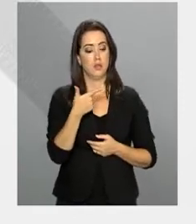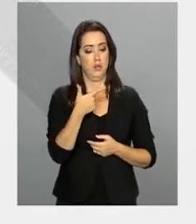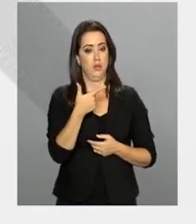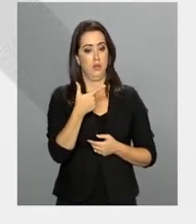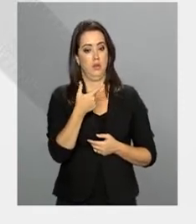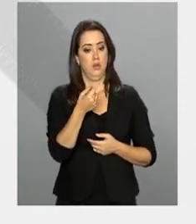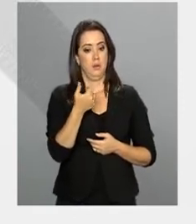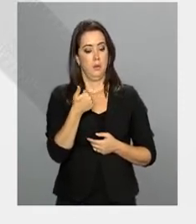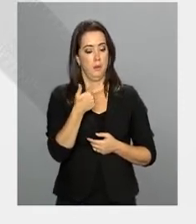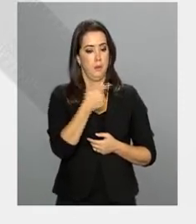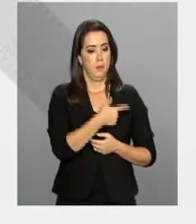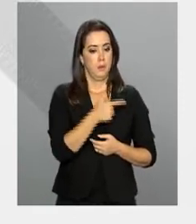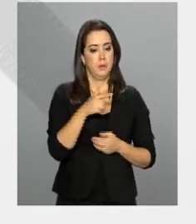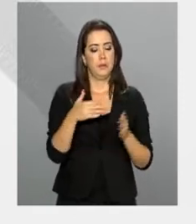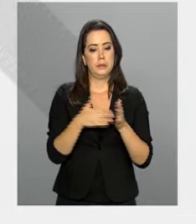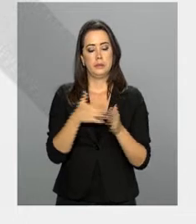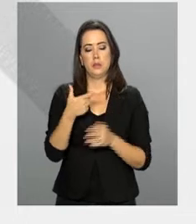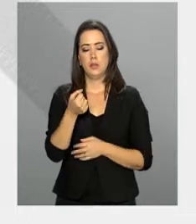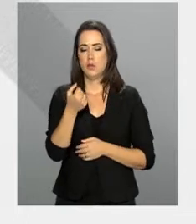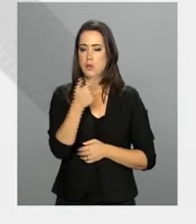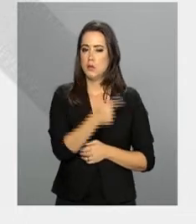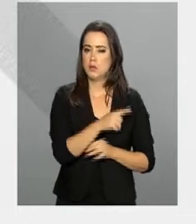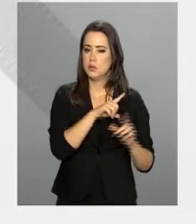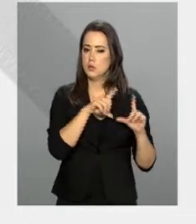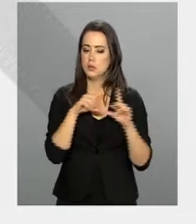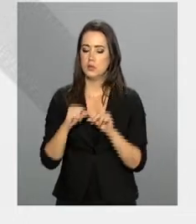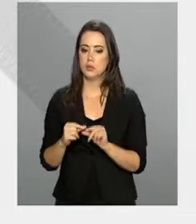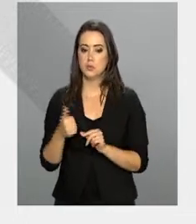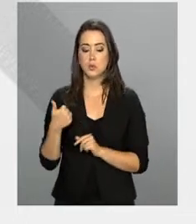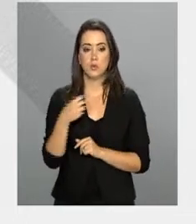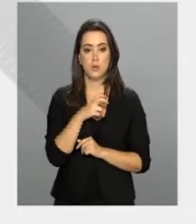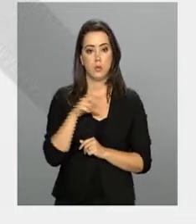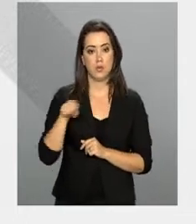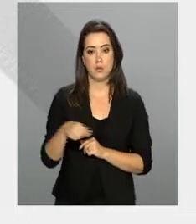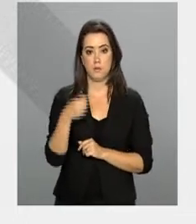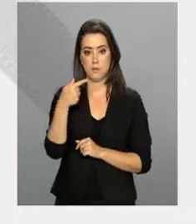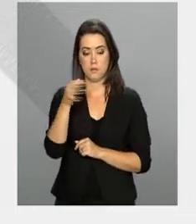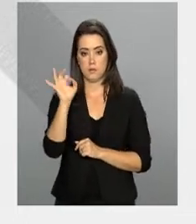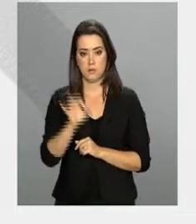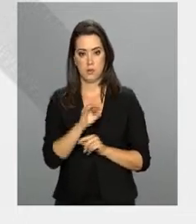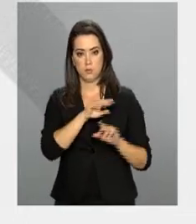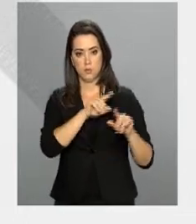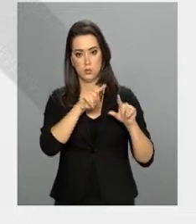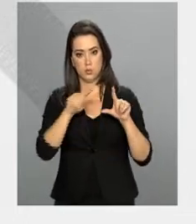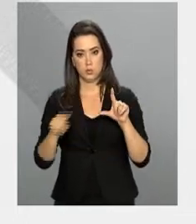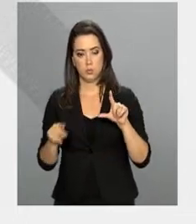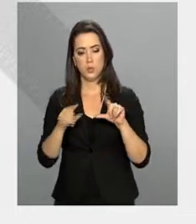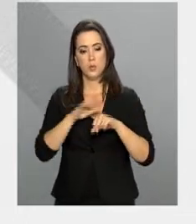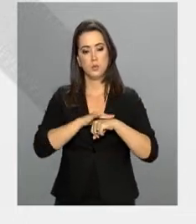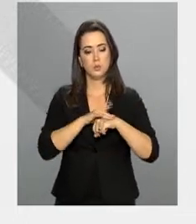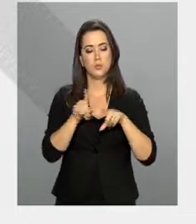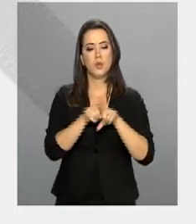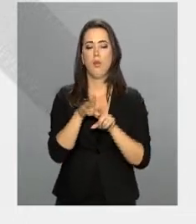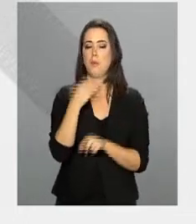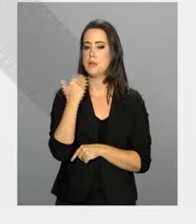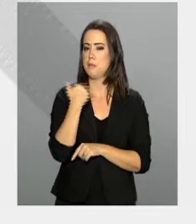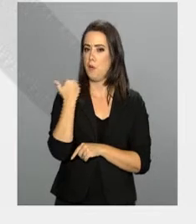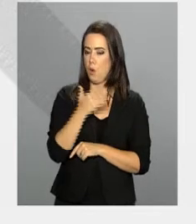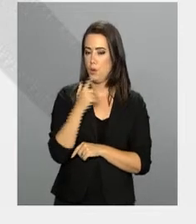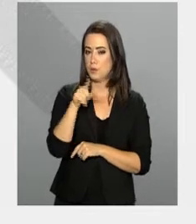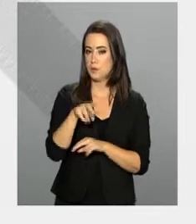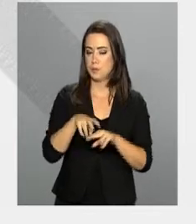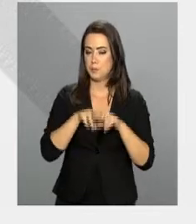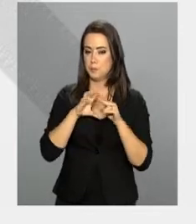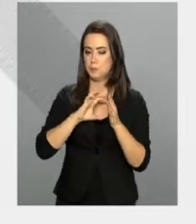houve uma queda de 15,7 por cento no registro da doença caiu também a taxa de mortalidade causada